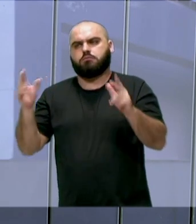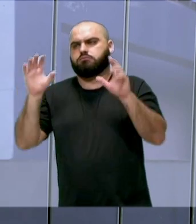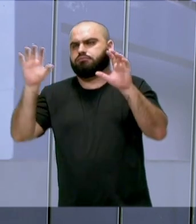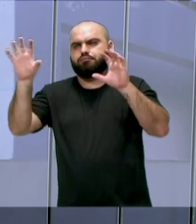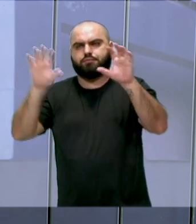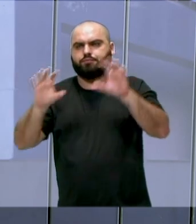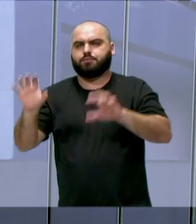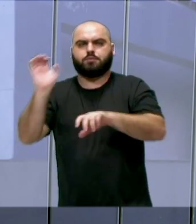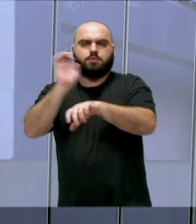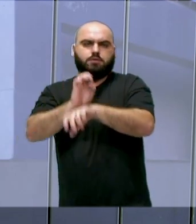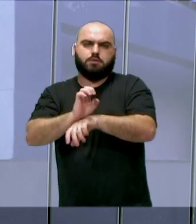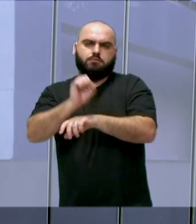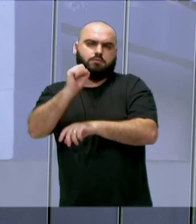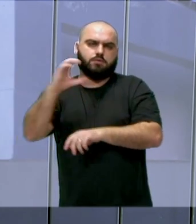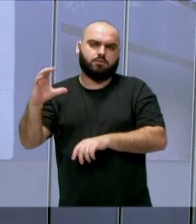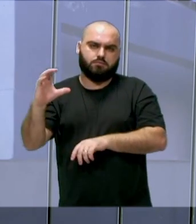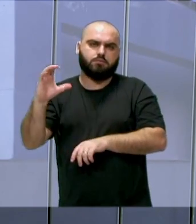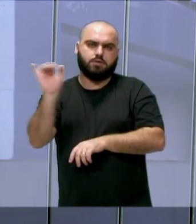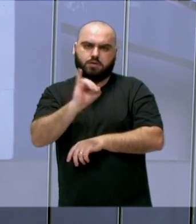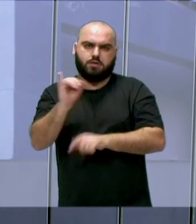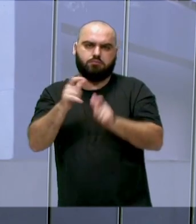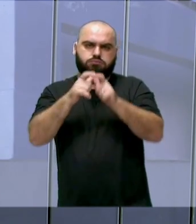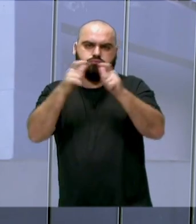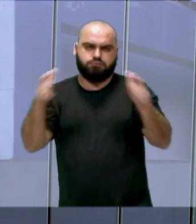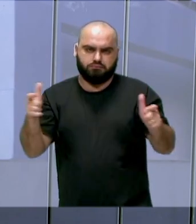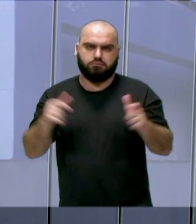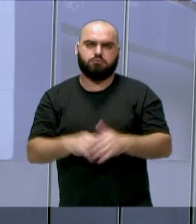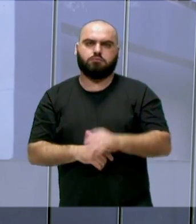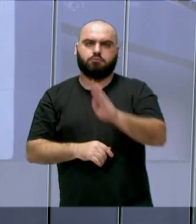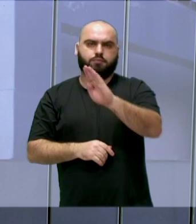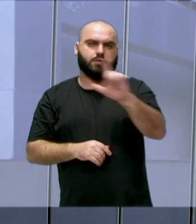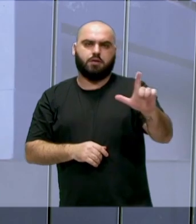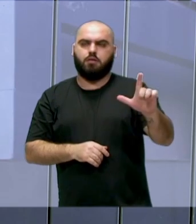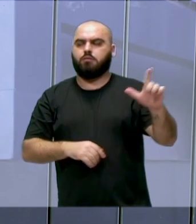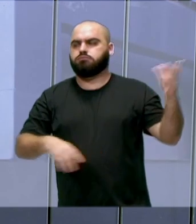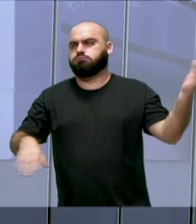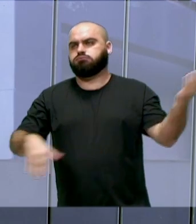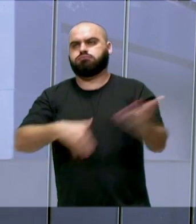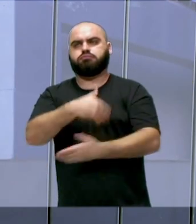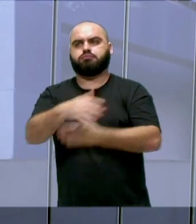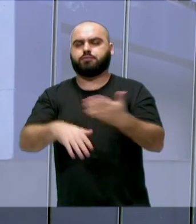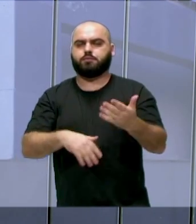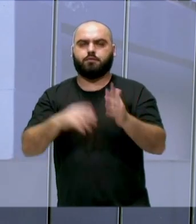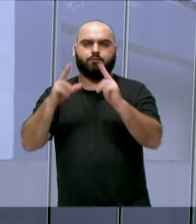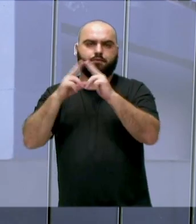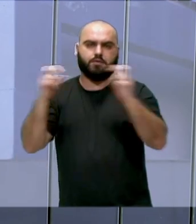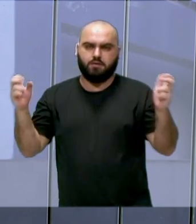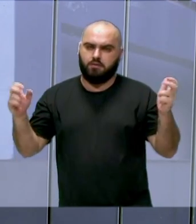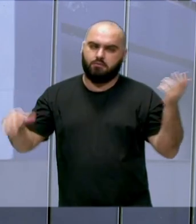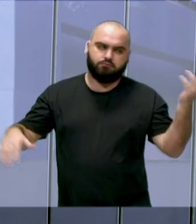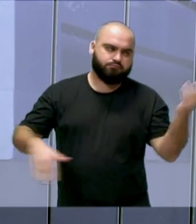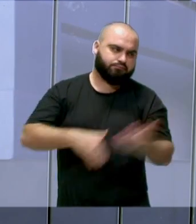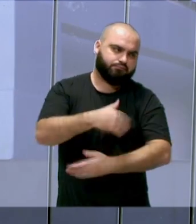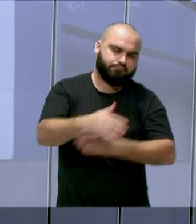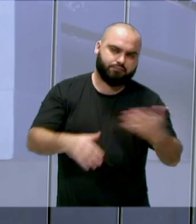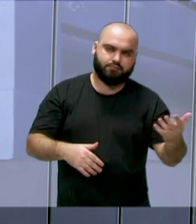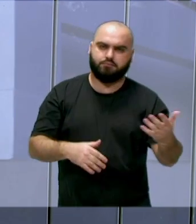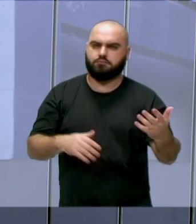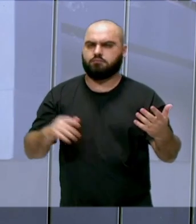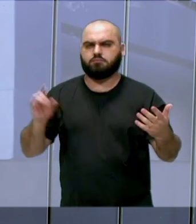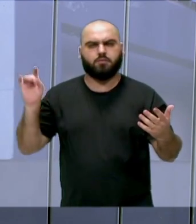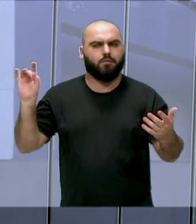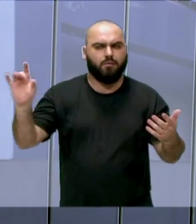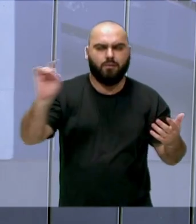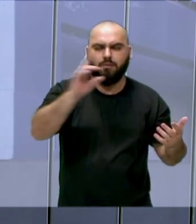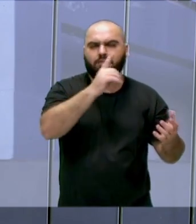Itajaí ela cresceu, né? Blumenau é um caos. Florianópolis, horário de pico, é um caos. Qualquer